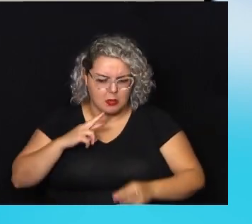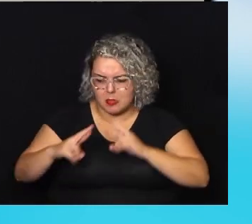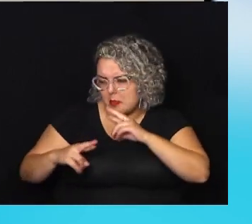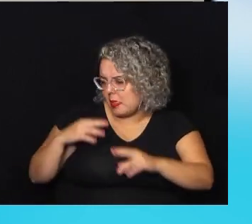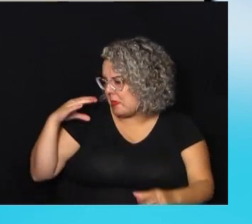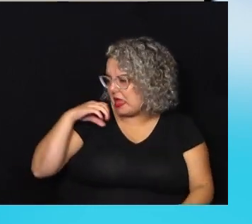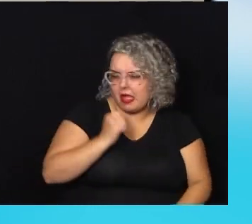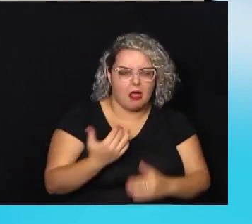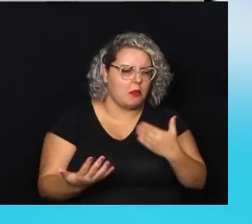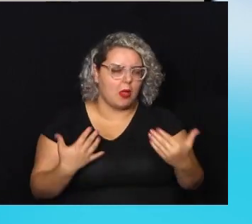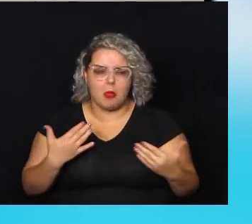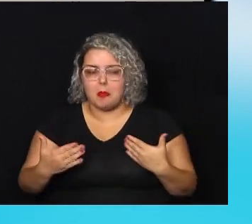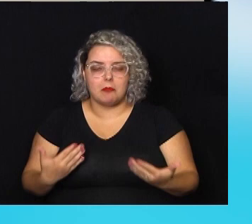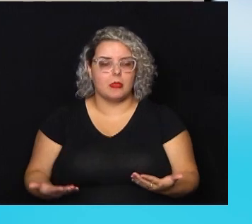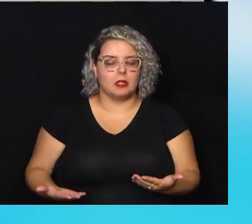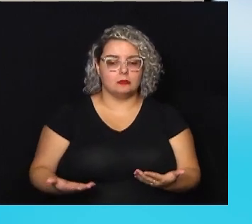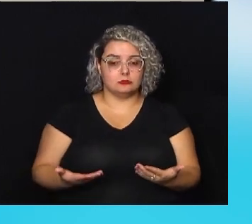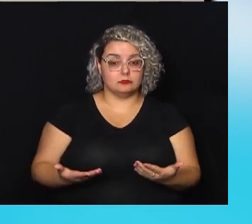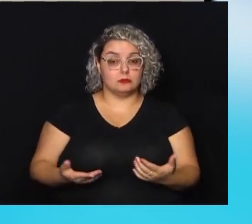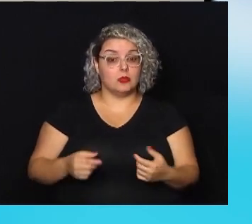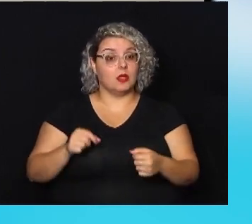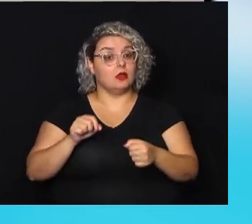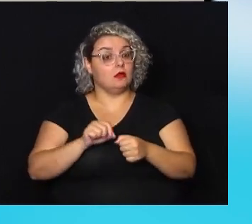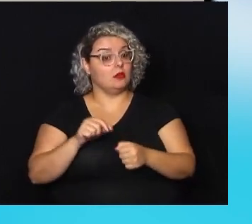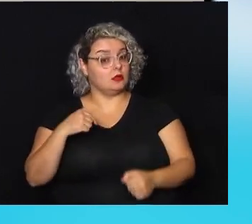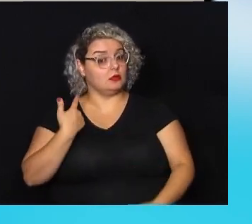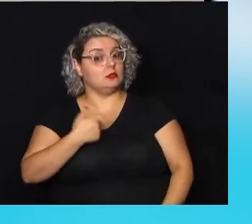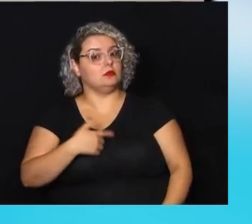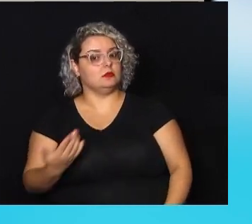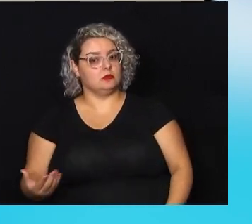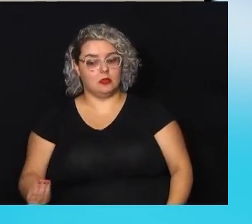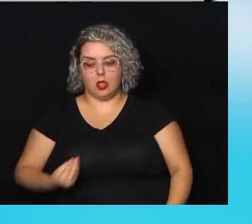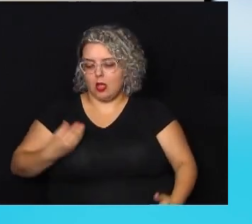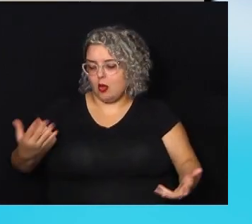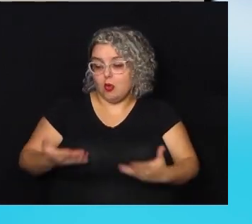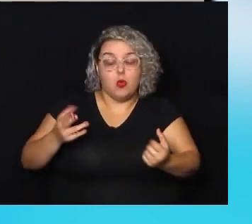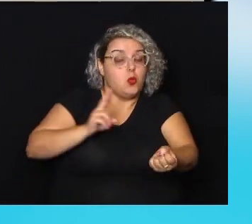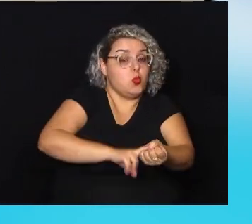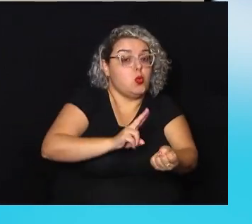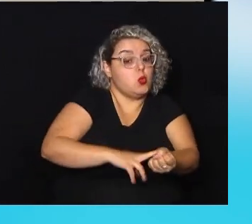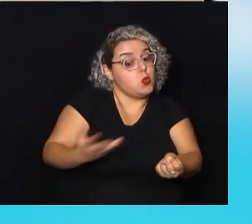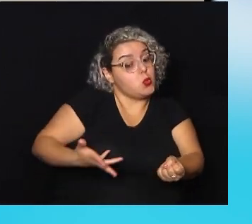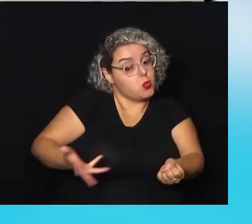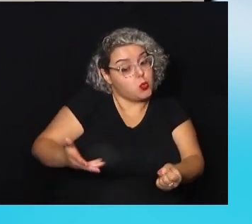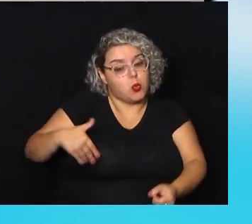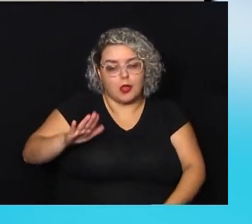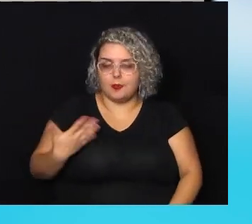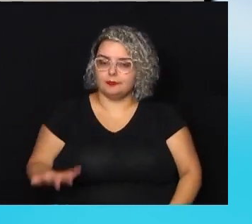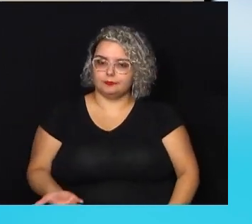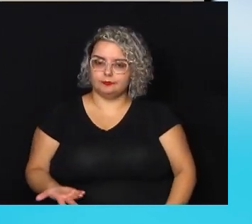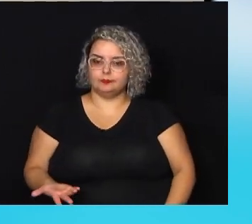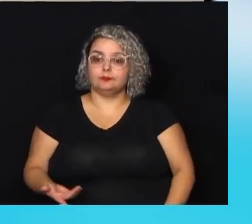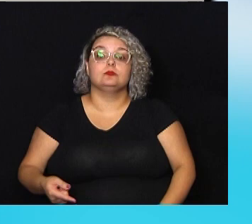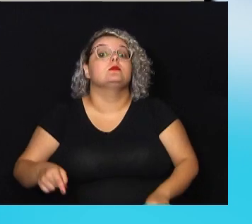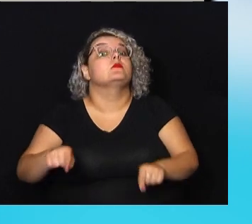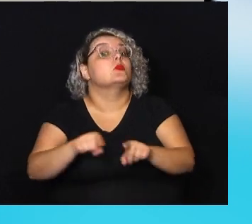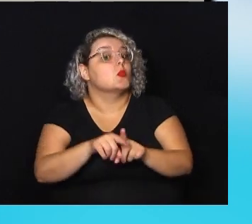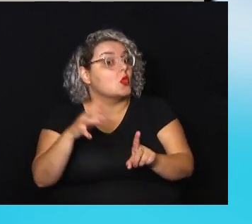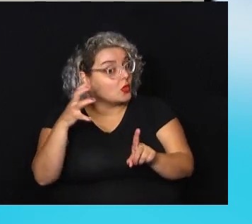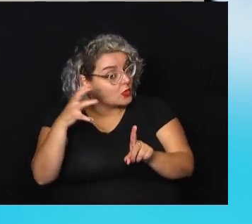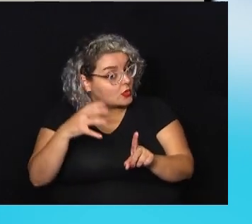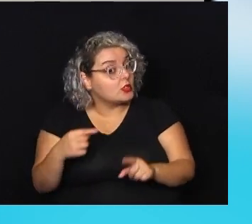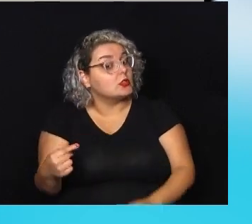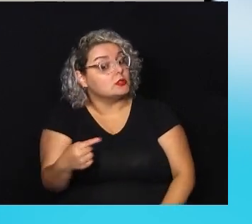estar ligado ao WhatsApp, responder automaticamente às mensagens que recebe, faz com que a gente viva um ritmo muito